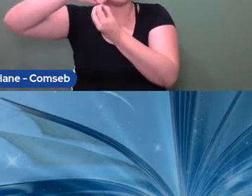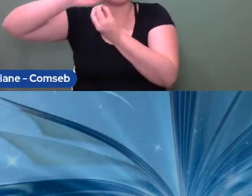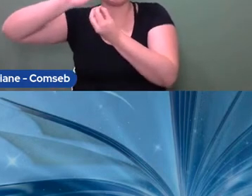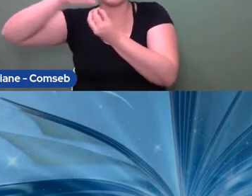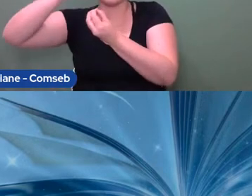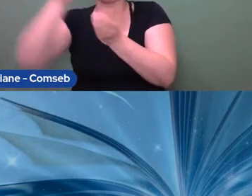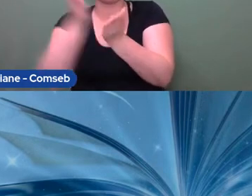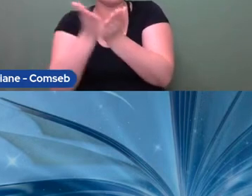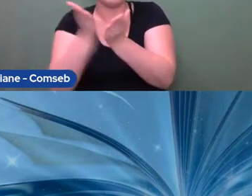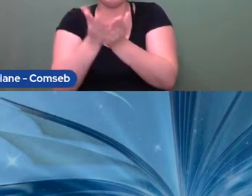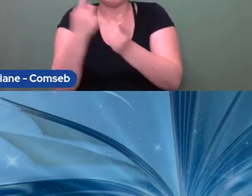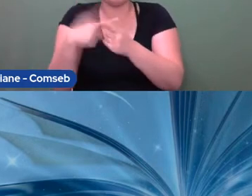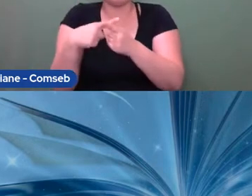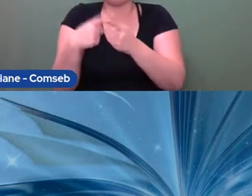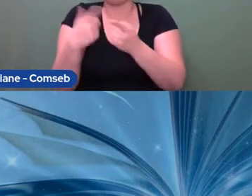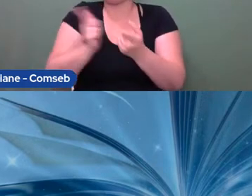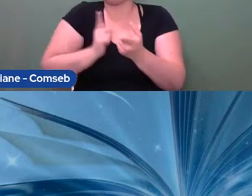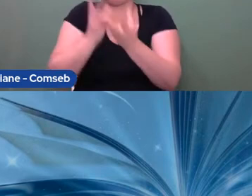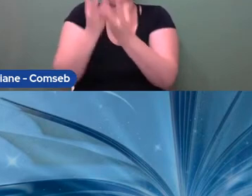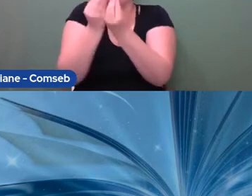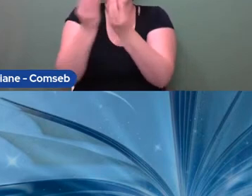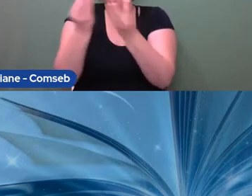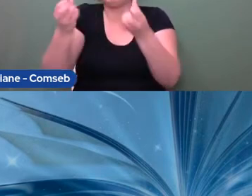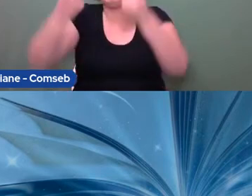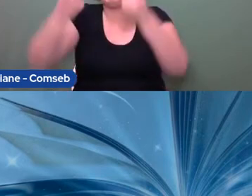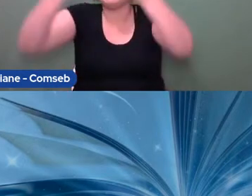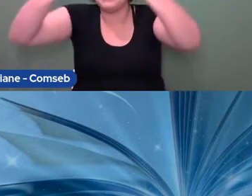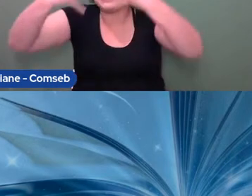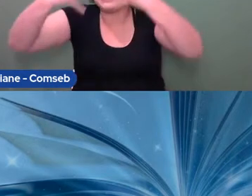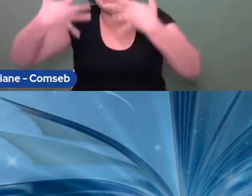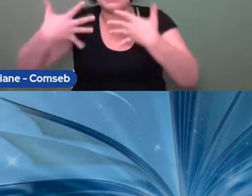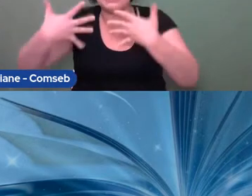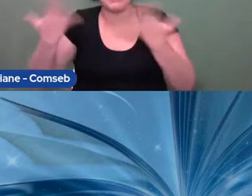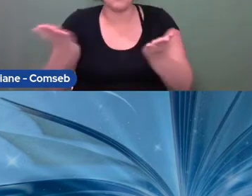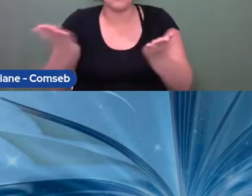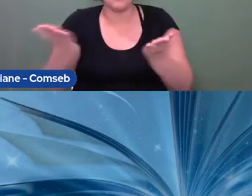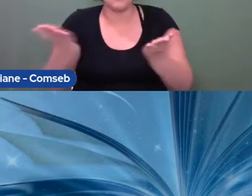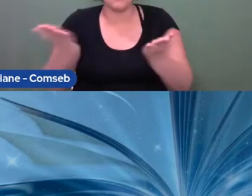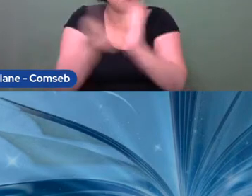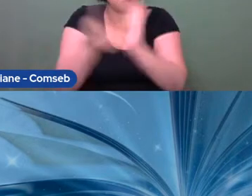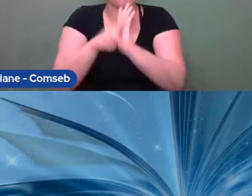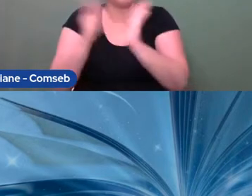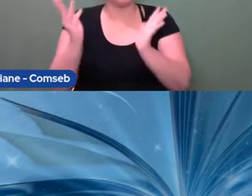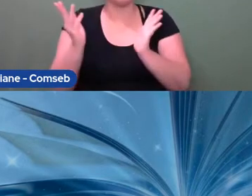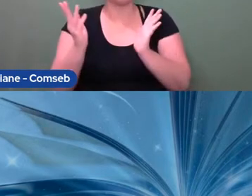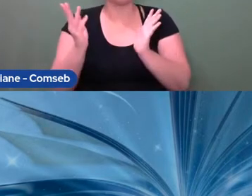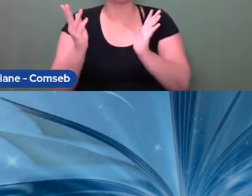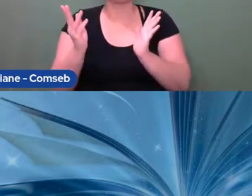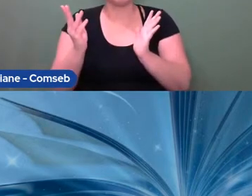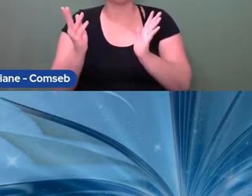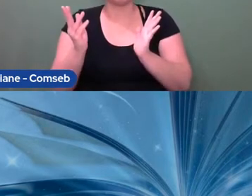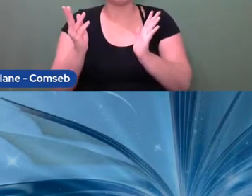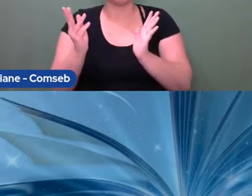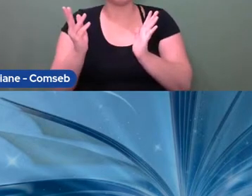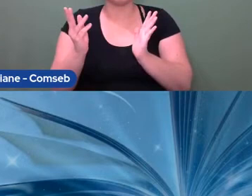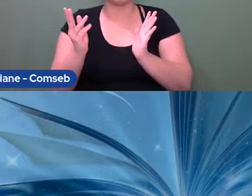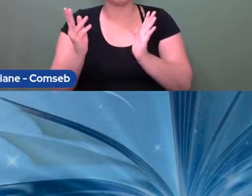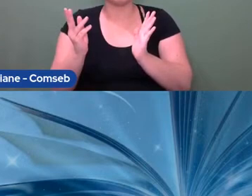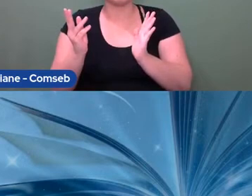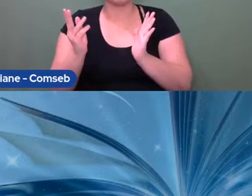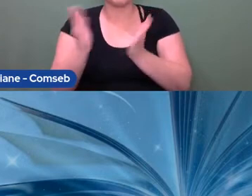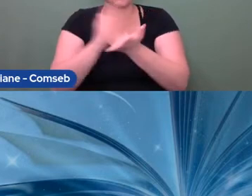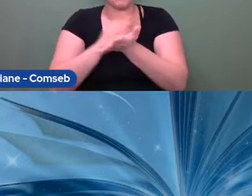Gênesis é o último livro, porque a gente faz uma série de pré-requisitos para começar a entender alguma